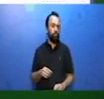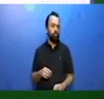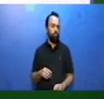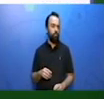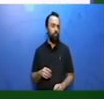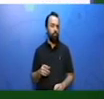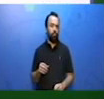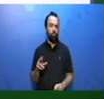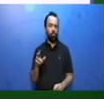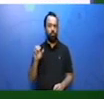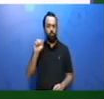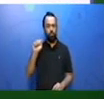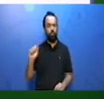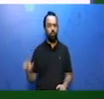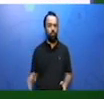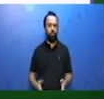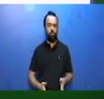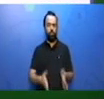lapisinho azul.